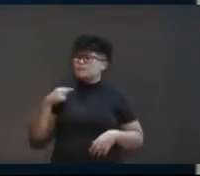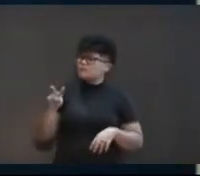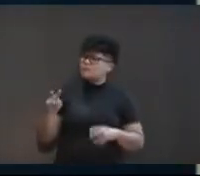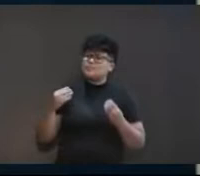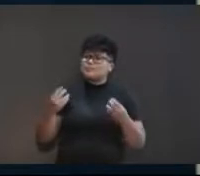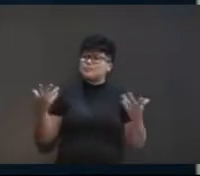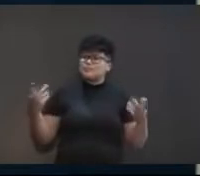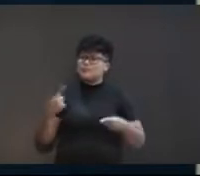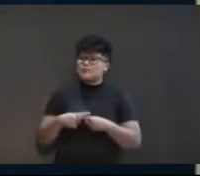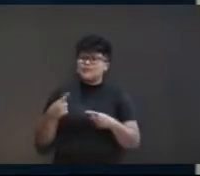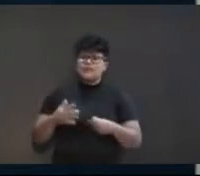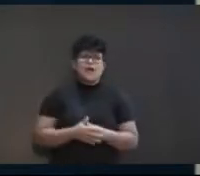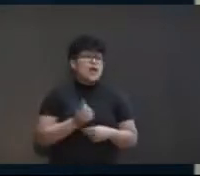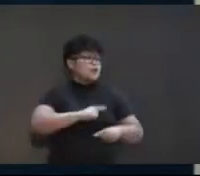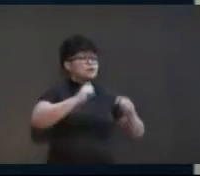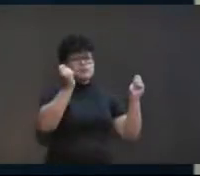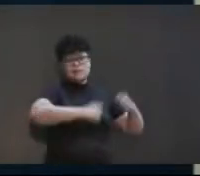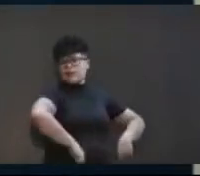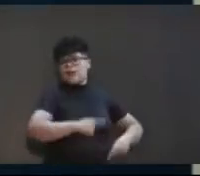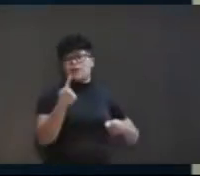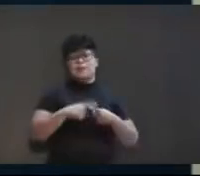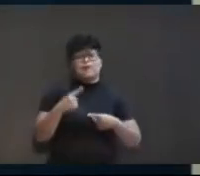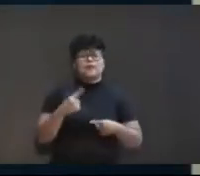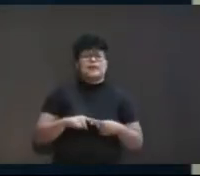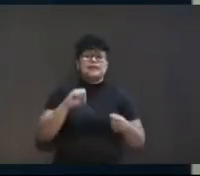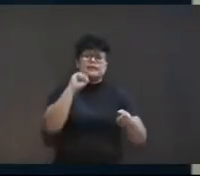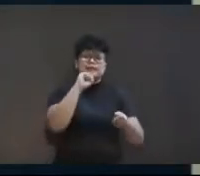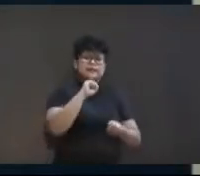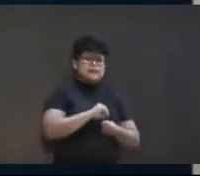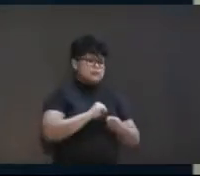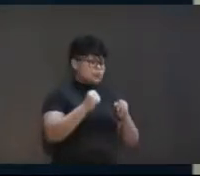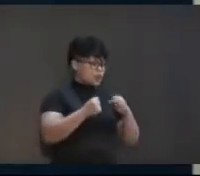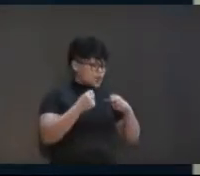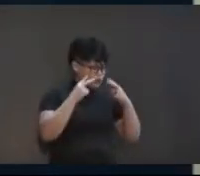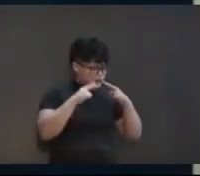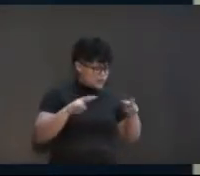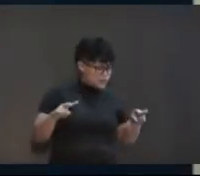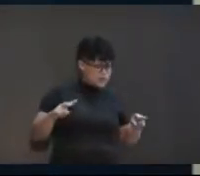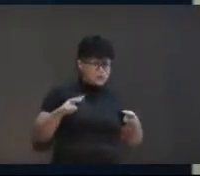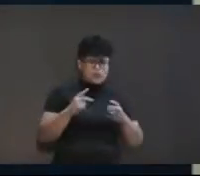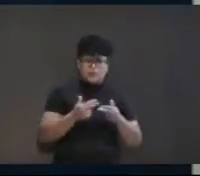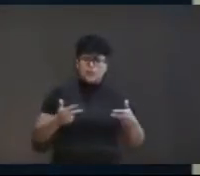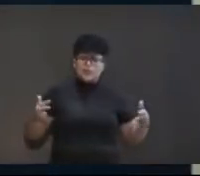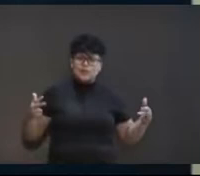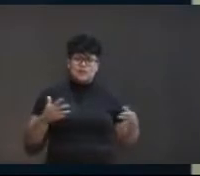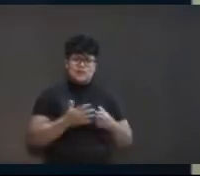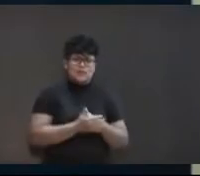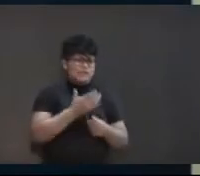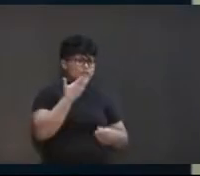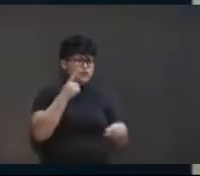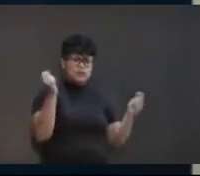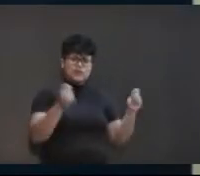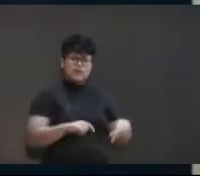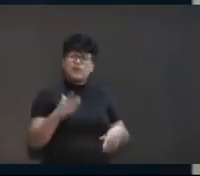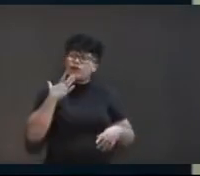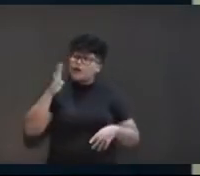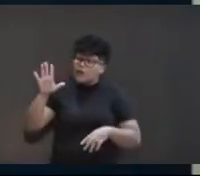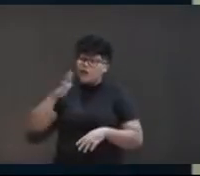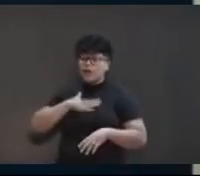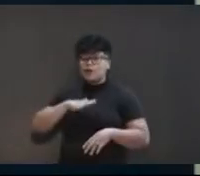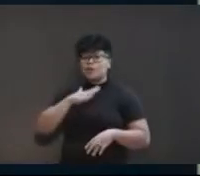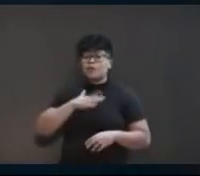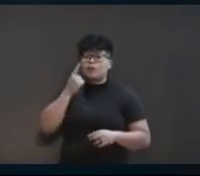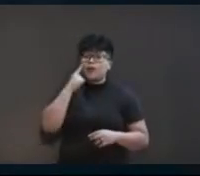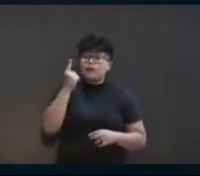certo não vai dar não porque a simulação tá dizendo que não dá eu disse Daniel vai